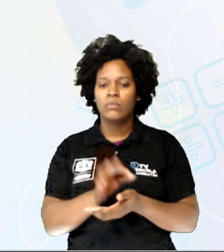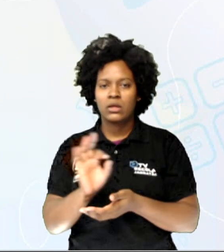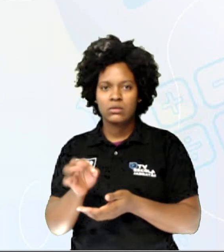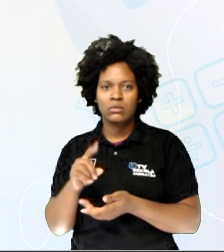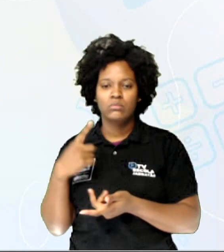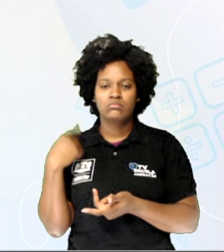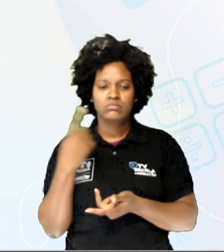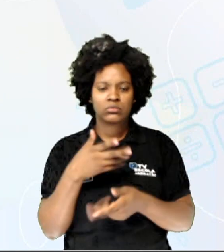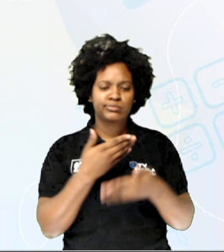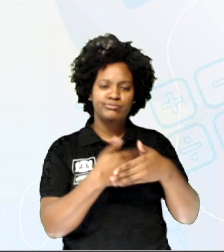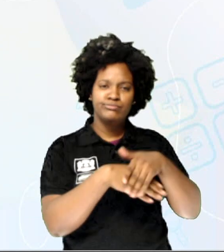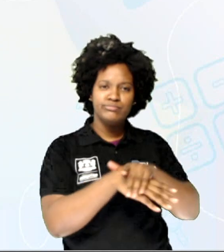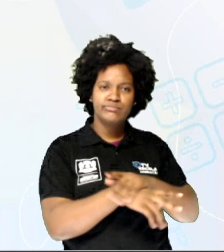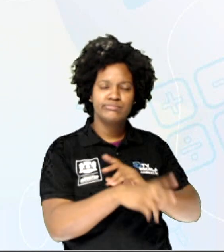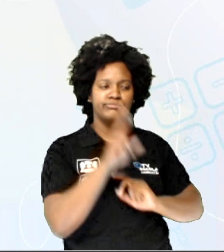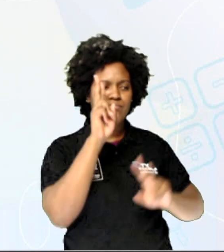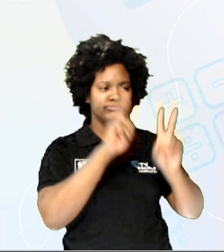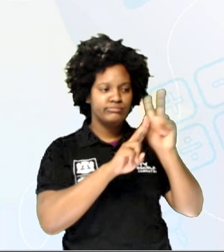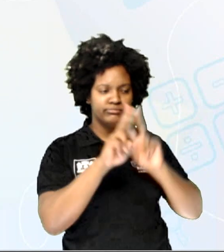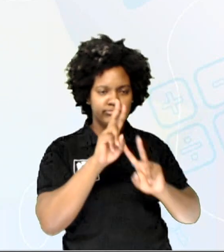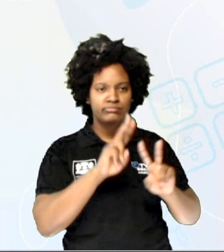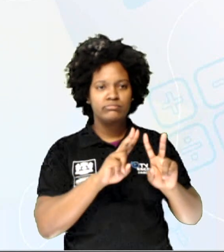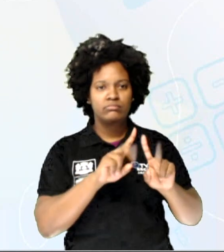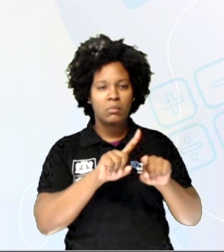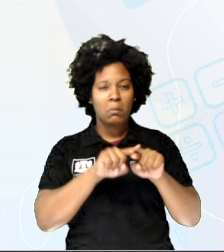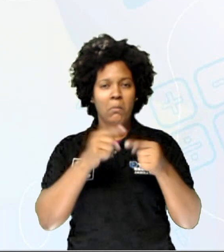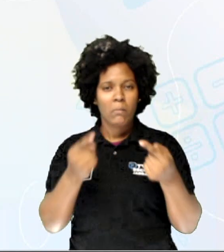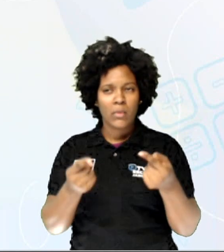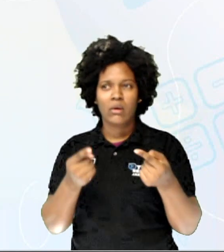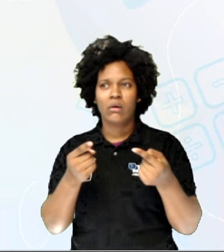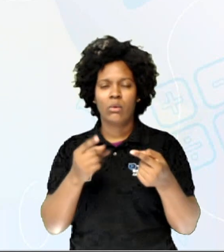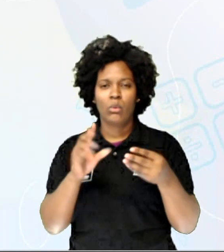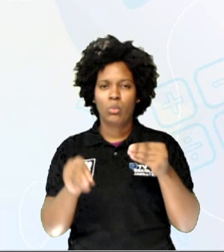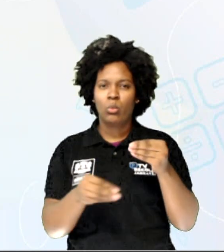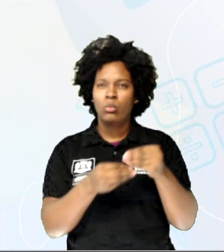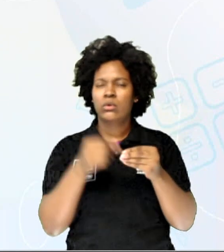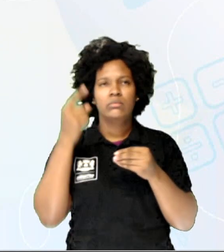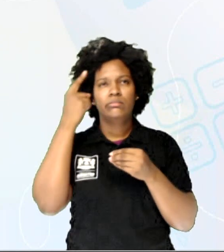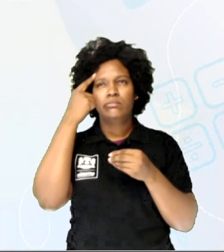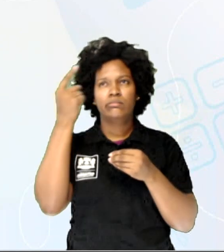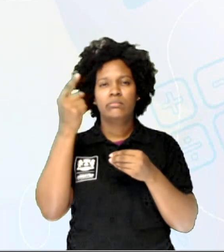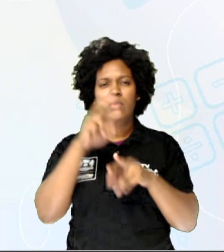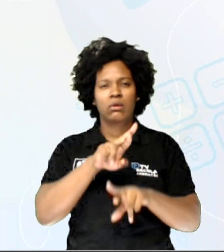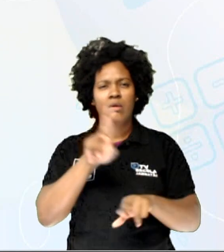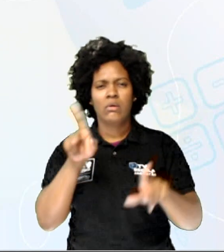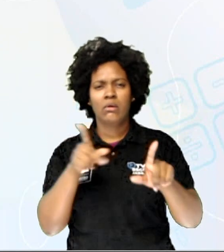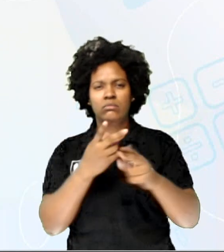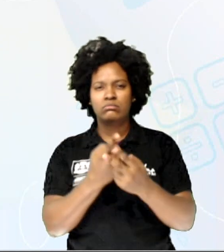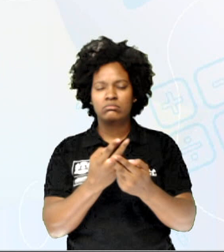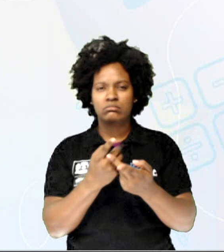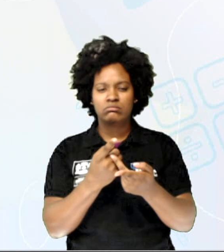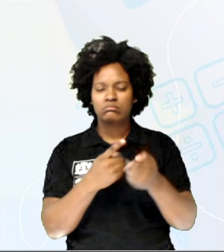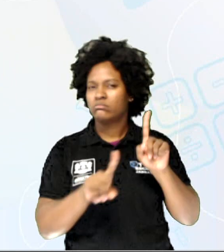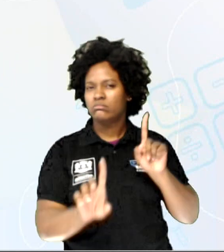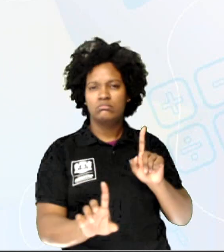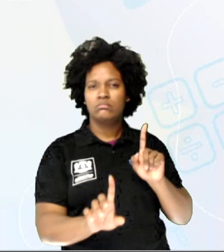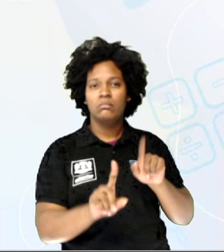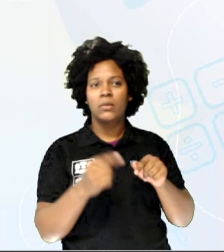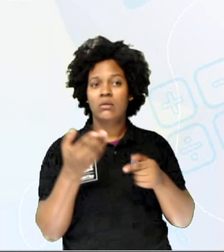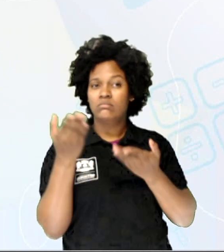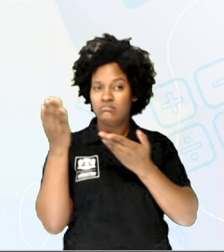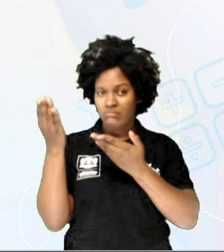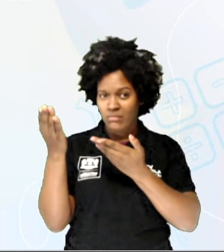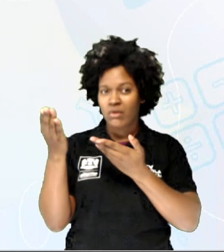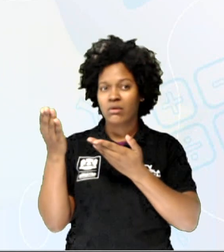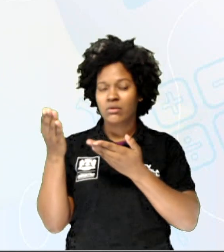muito acostumado a ver a conjunção mais como item que dá a ideia de oposição. Mas neste caso aqui, a gente